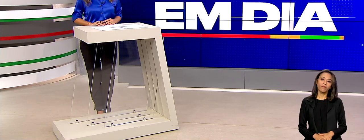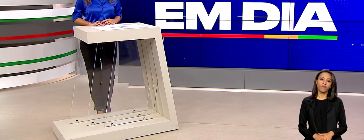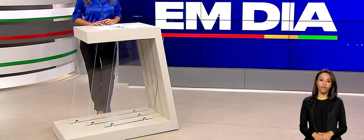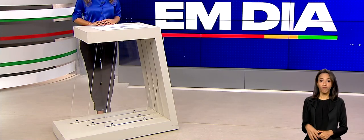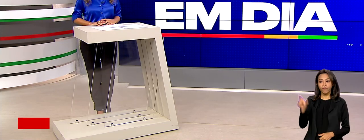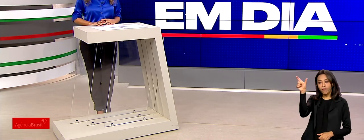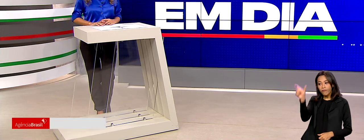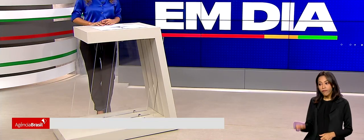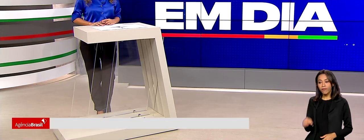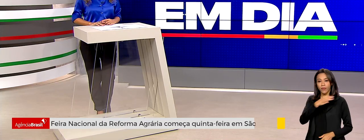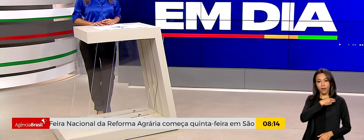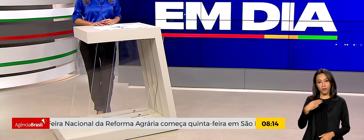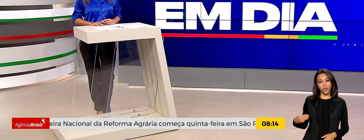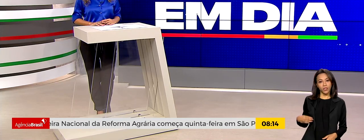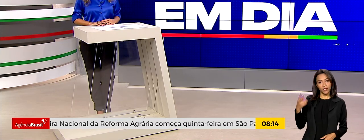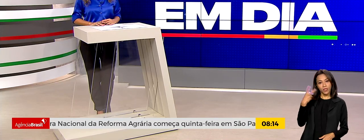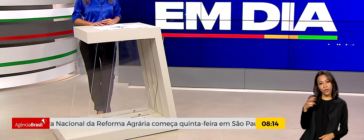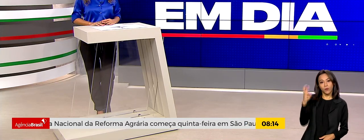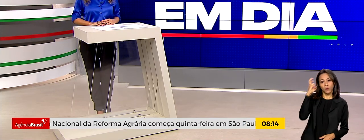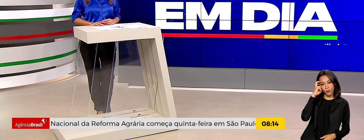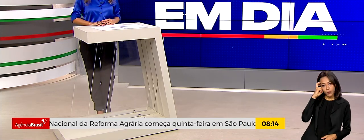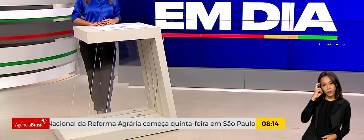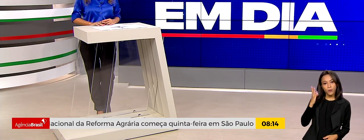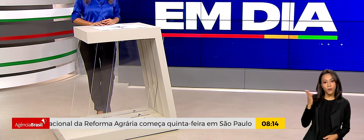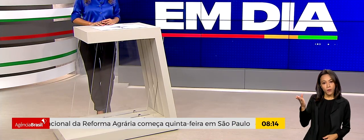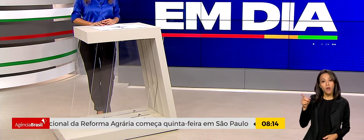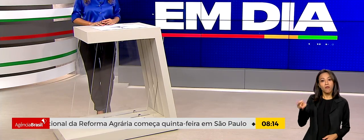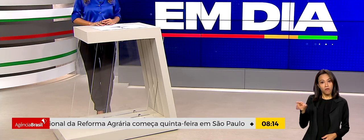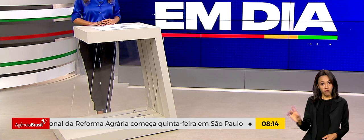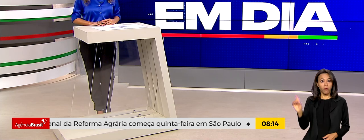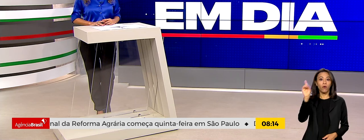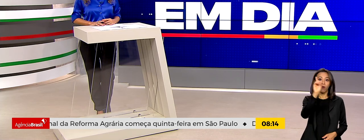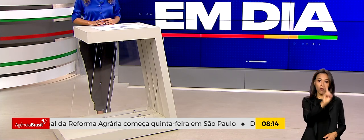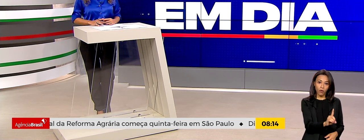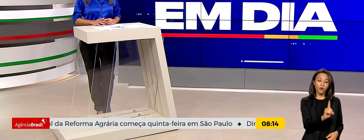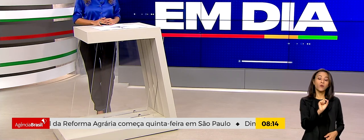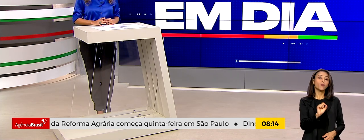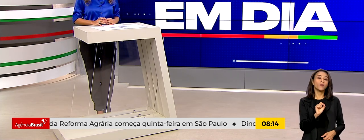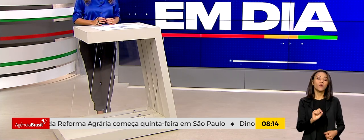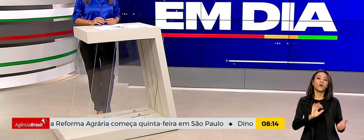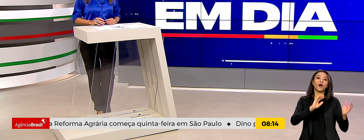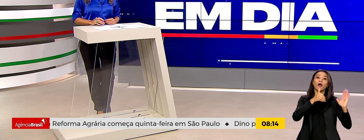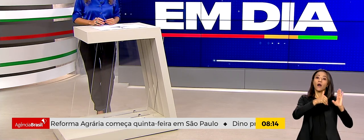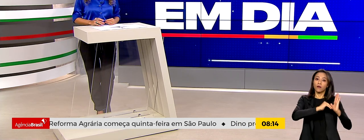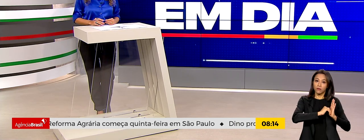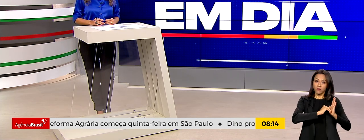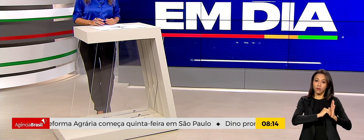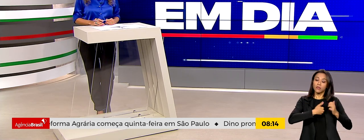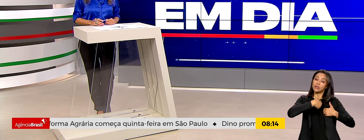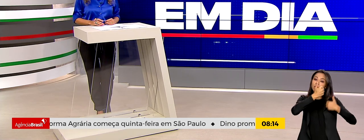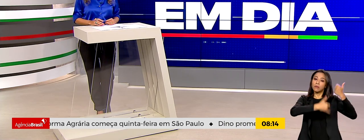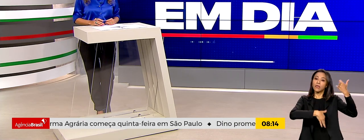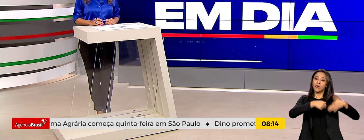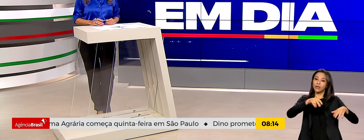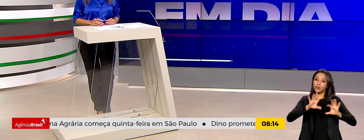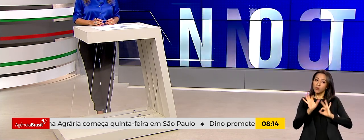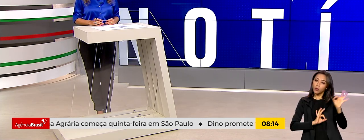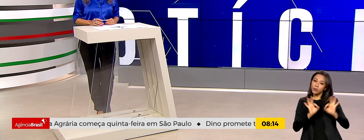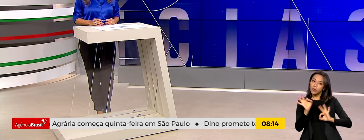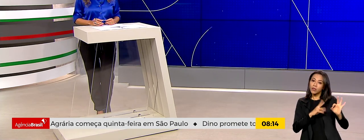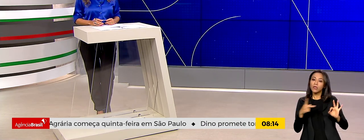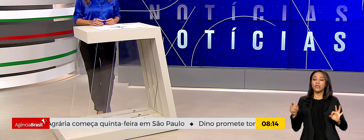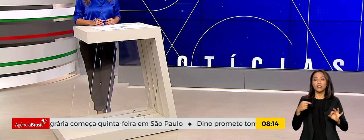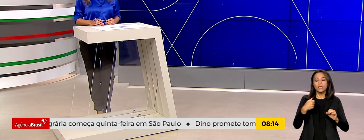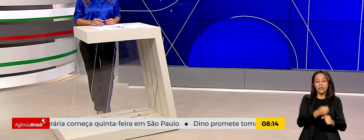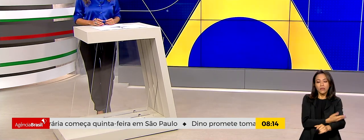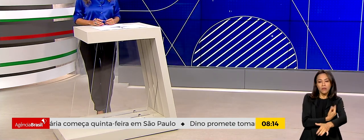A ministra da Cultura, Margareth Menezes, também foi ao Senado apresentar os planos da pasta e se emocionou com a morte da cantora